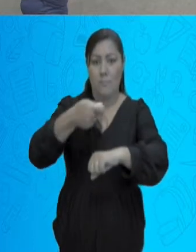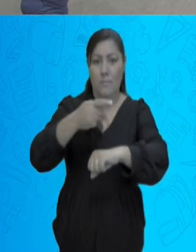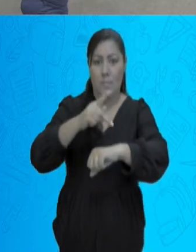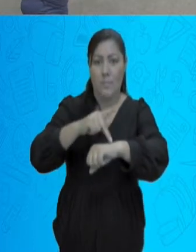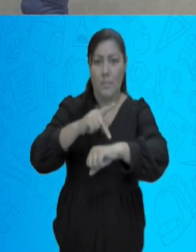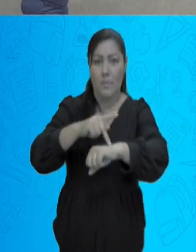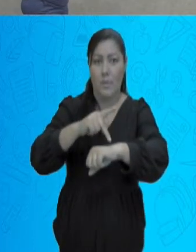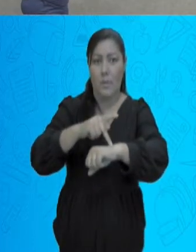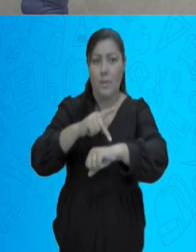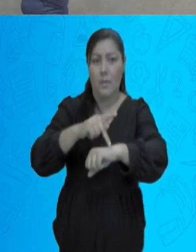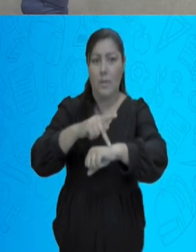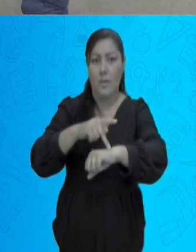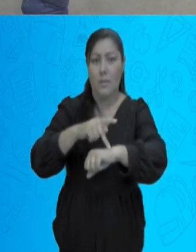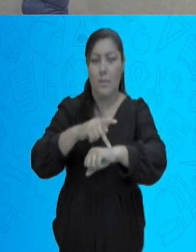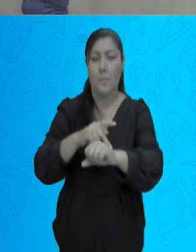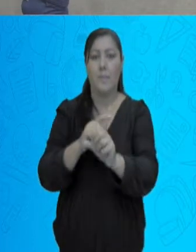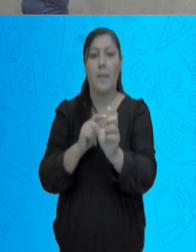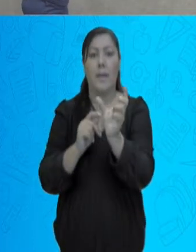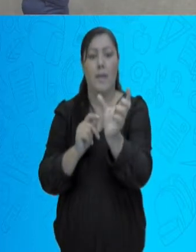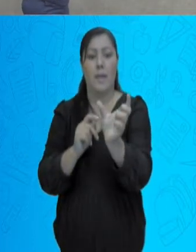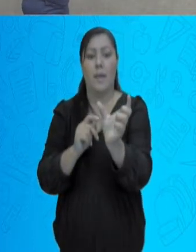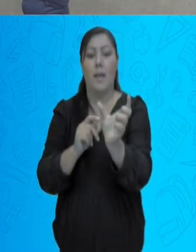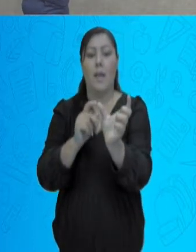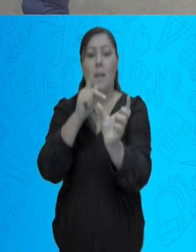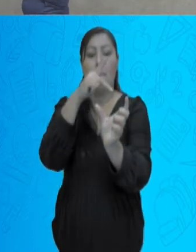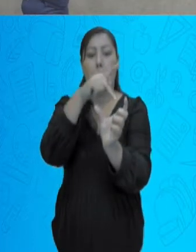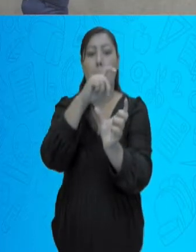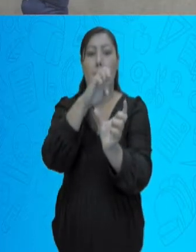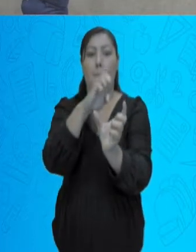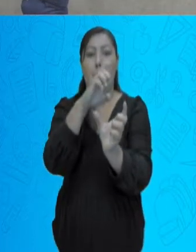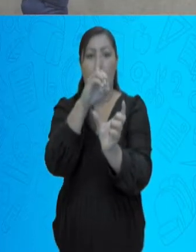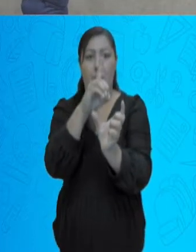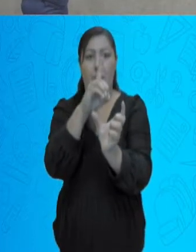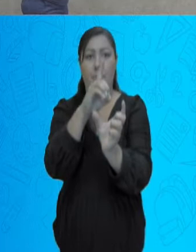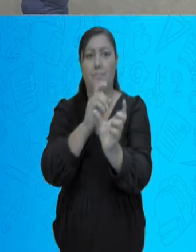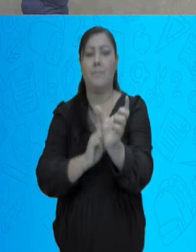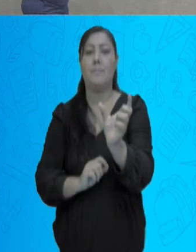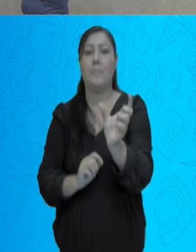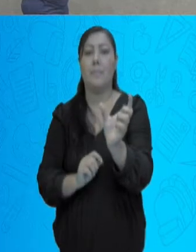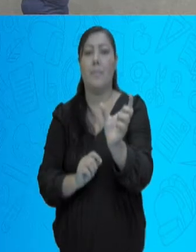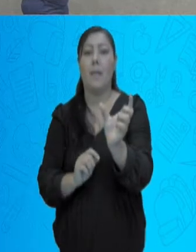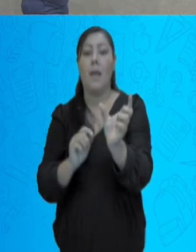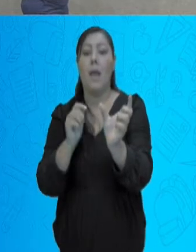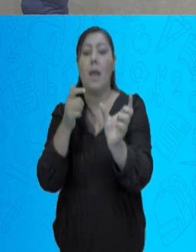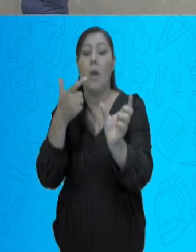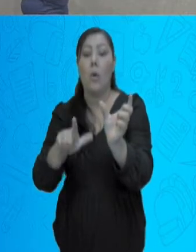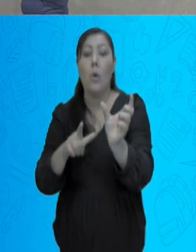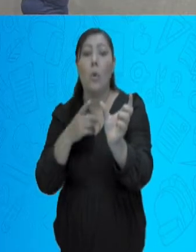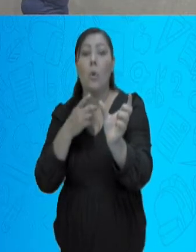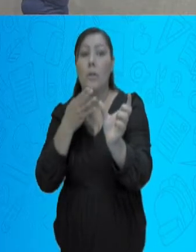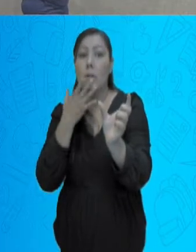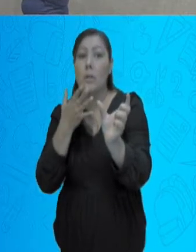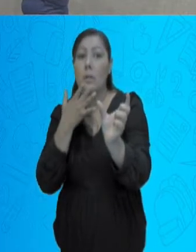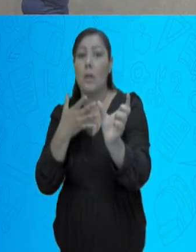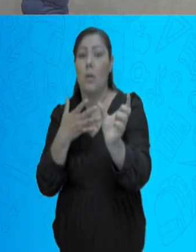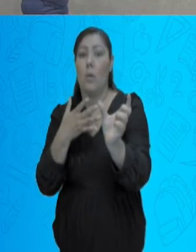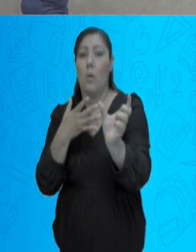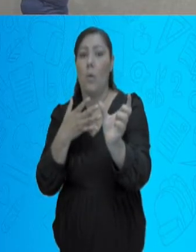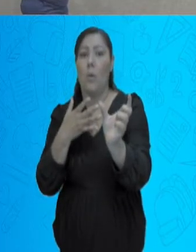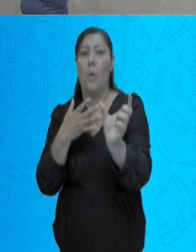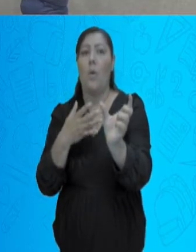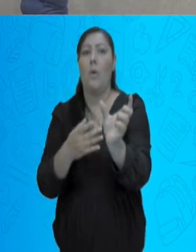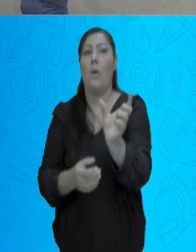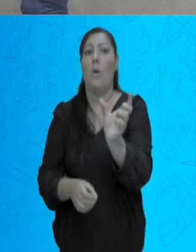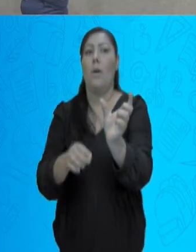P, o E, o D e o R. Já o que eu acrescentei posteriormente aí, o eiro,